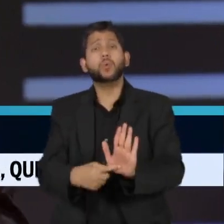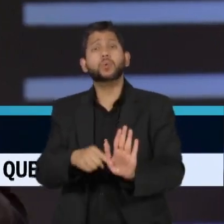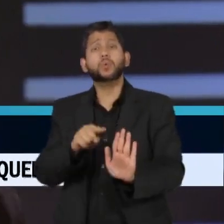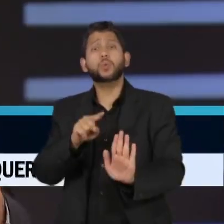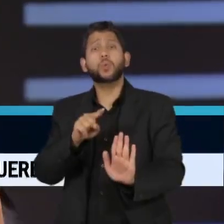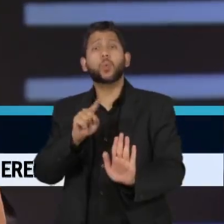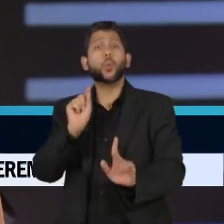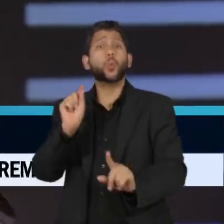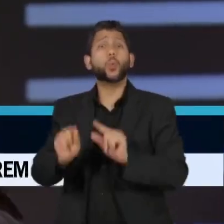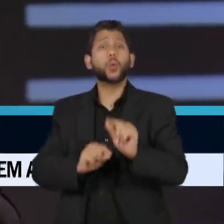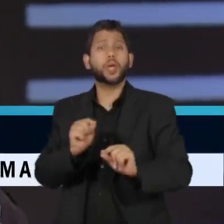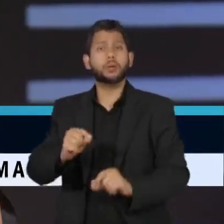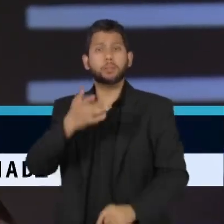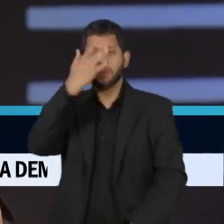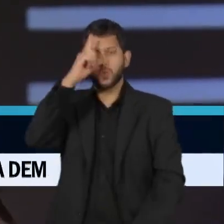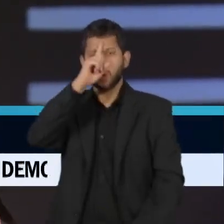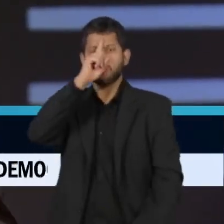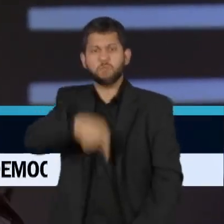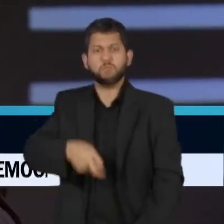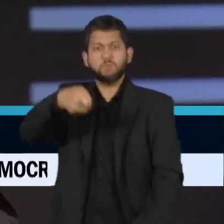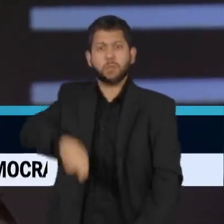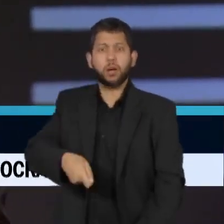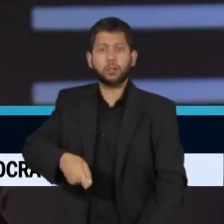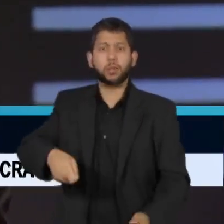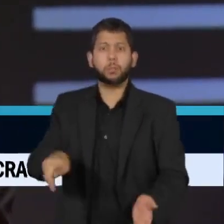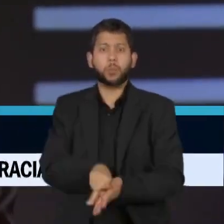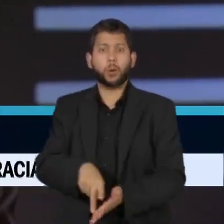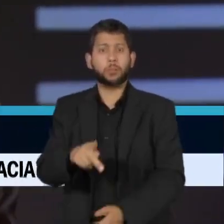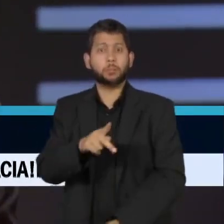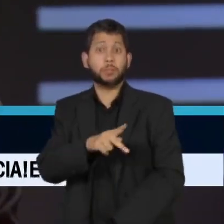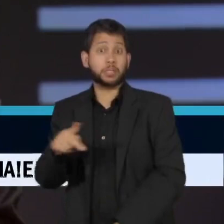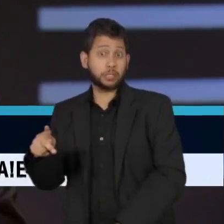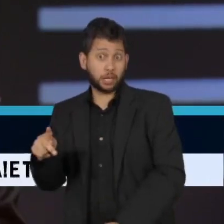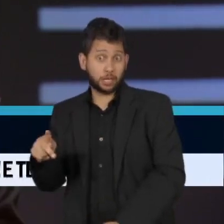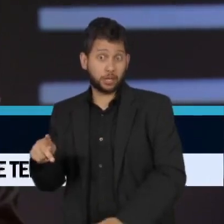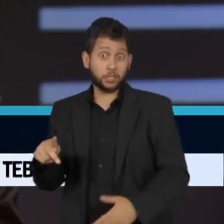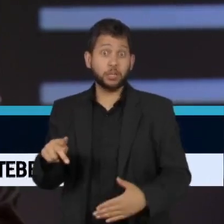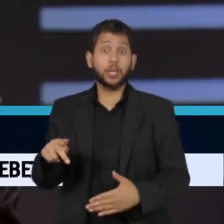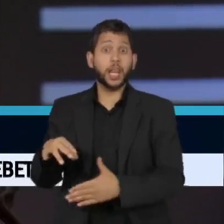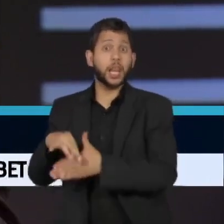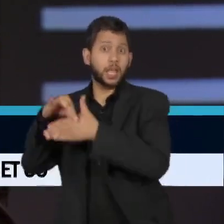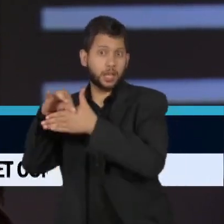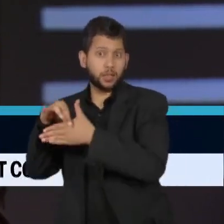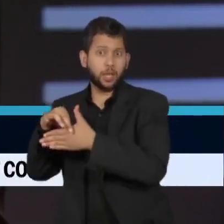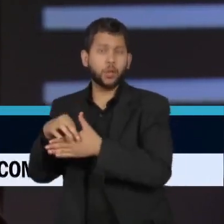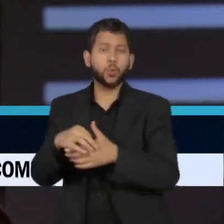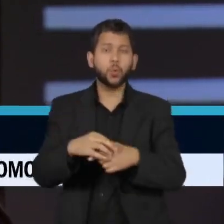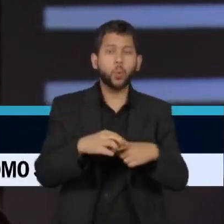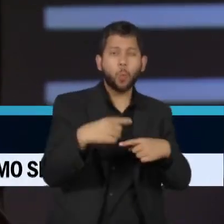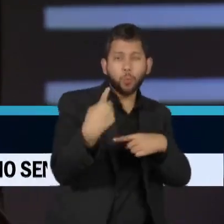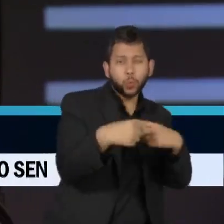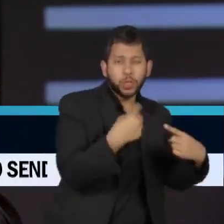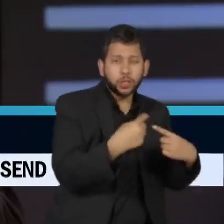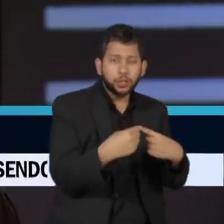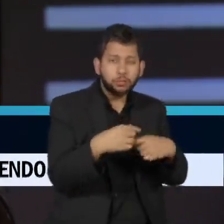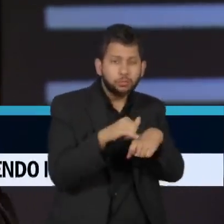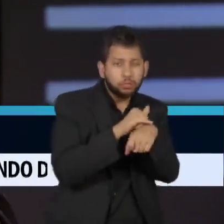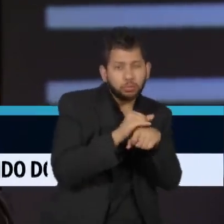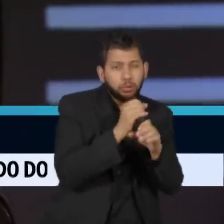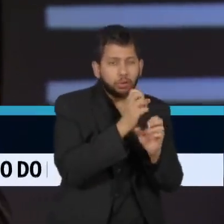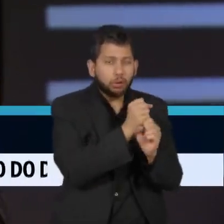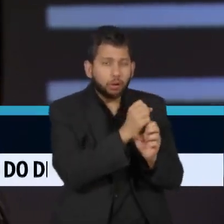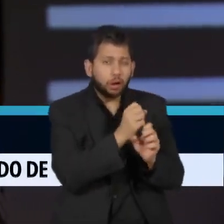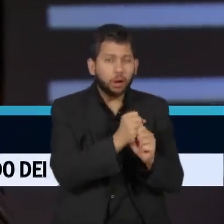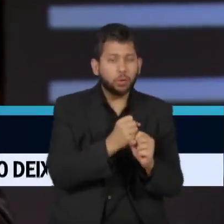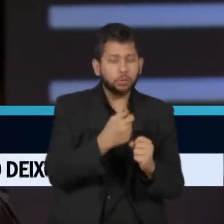entre um estatista que se espera de um presidente de um líder e um político que faz aquele cálculo estrito para ver se aquilo